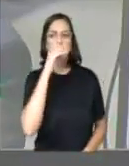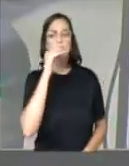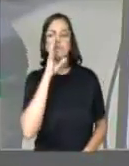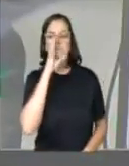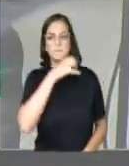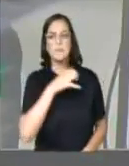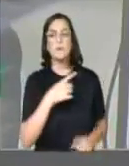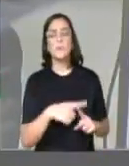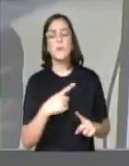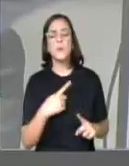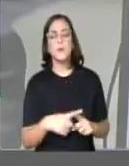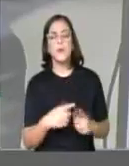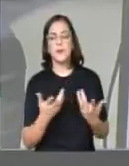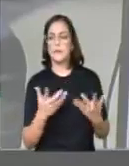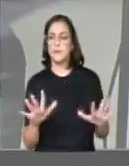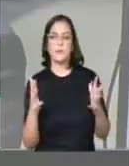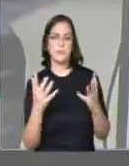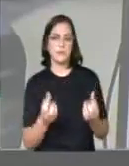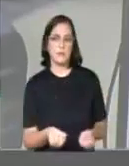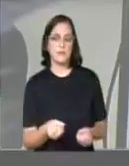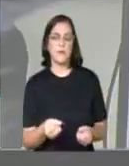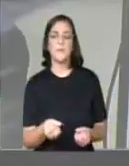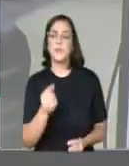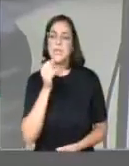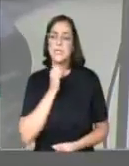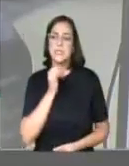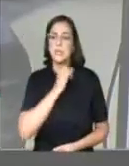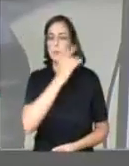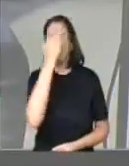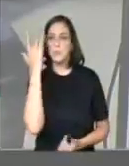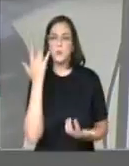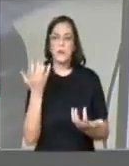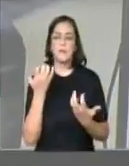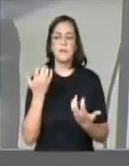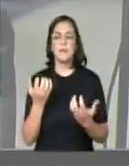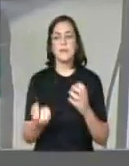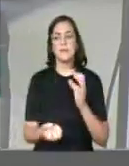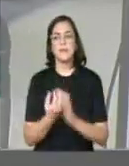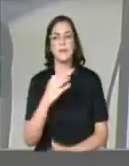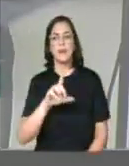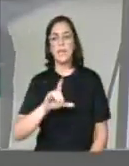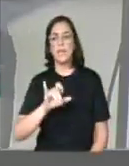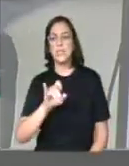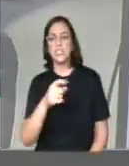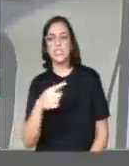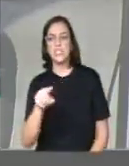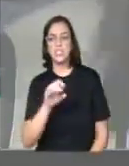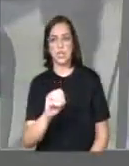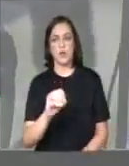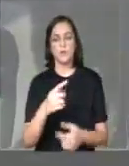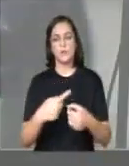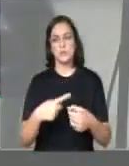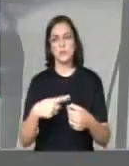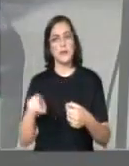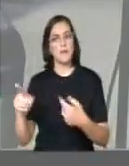do lixão na cidade. Mas isso não é defeito para nós, nem para a maioria do povo de Araçariguama,